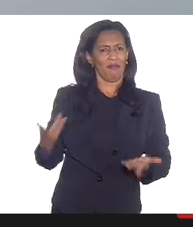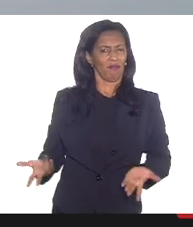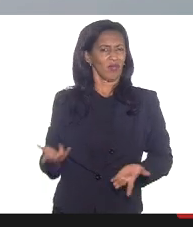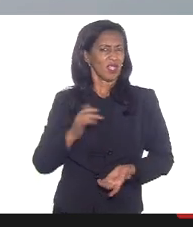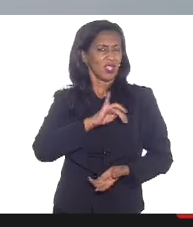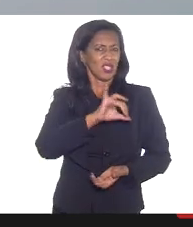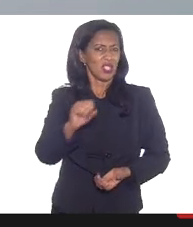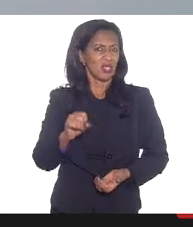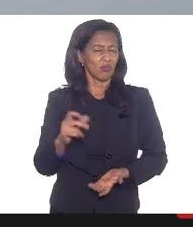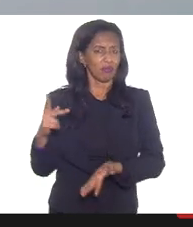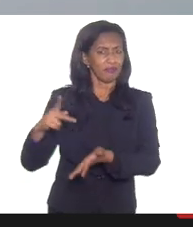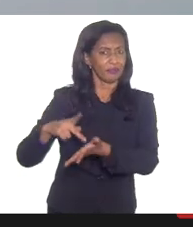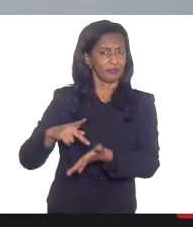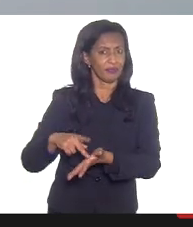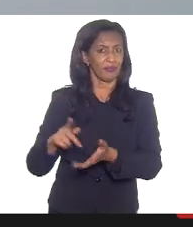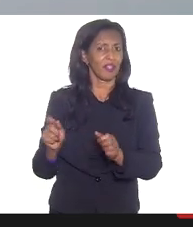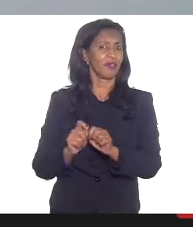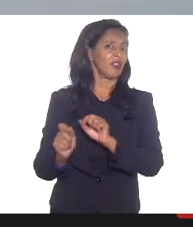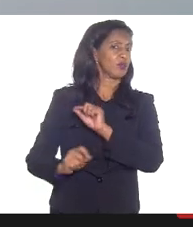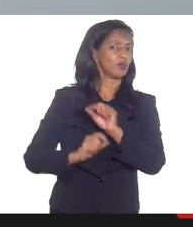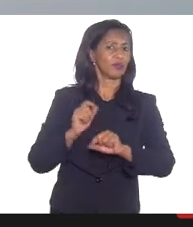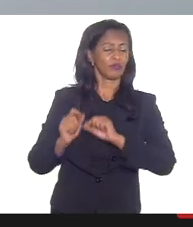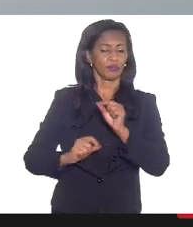obviamente, faz com que